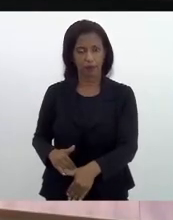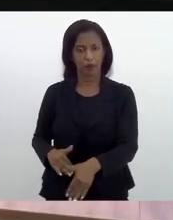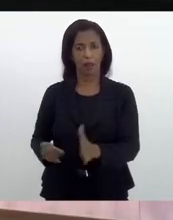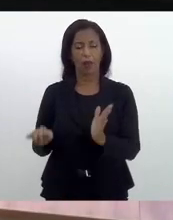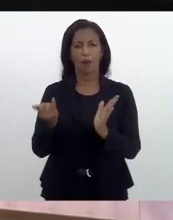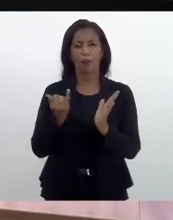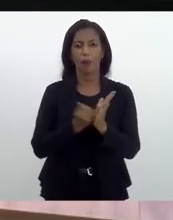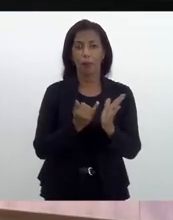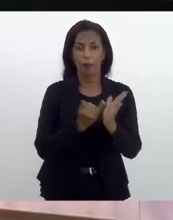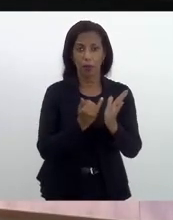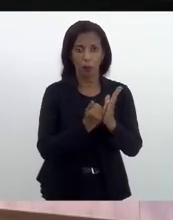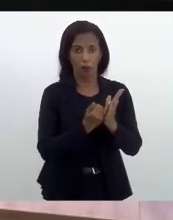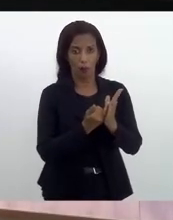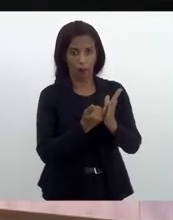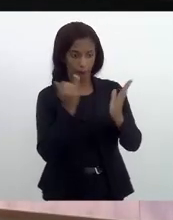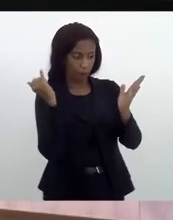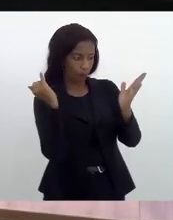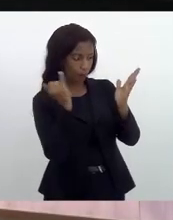publicou o edital,